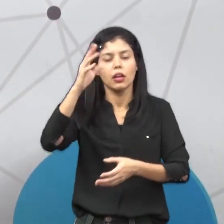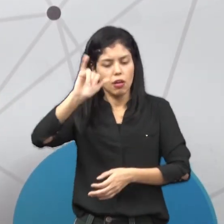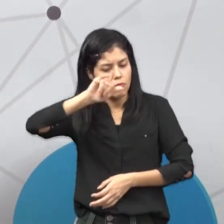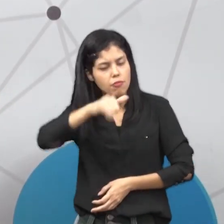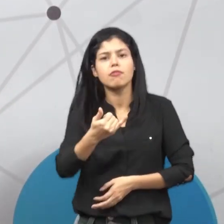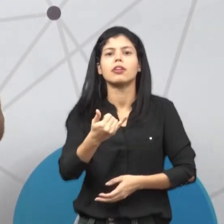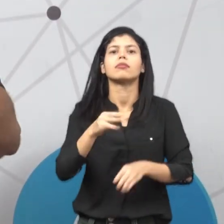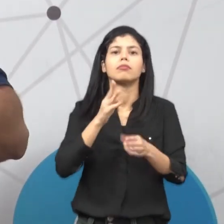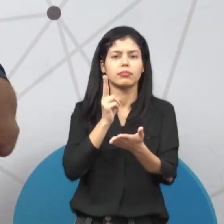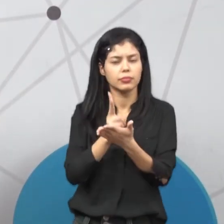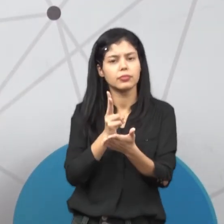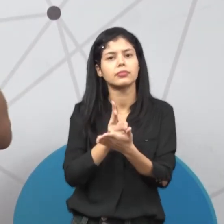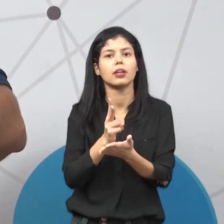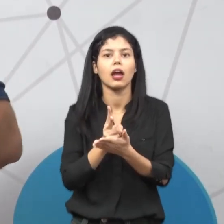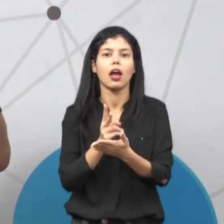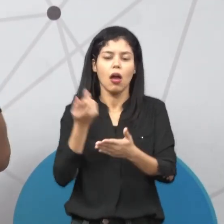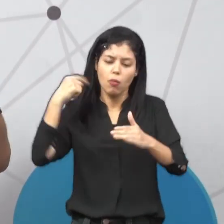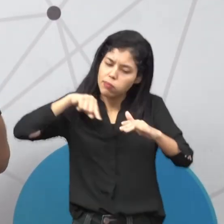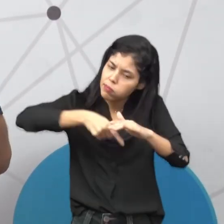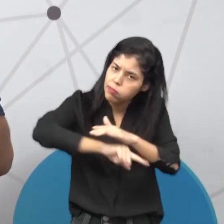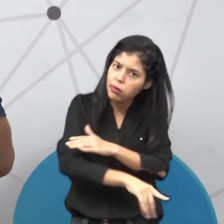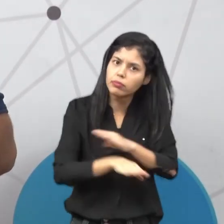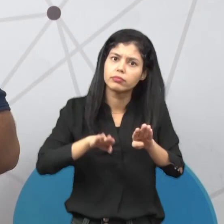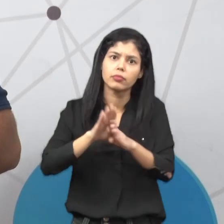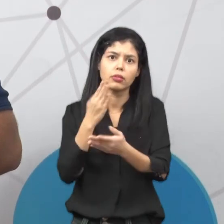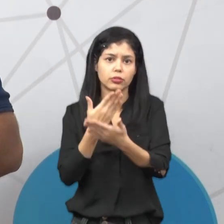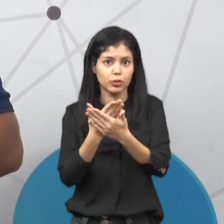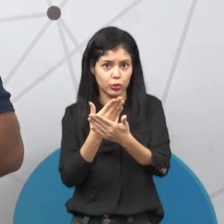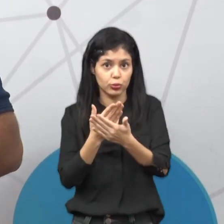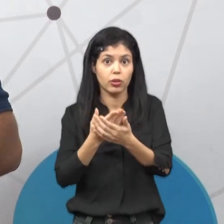aproveitem bastante e continuem aprofundando o